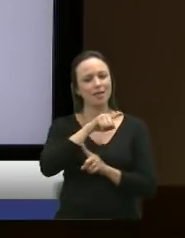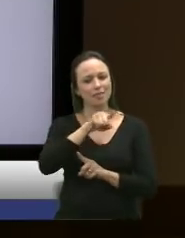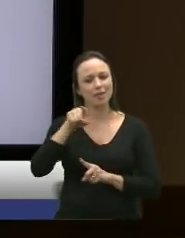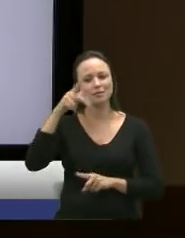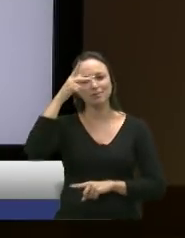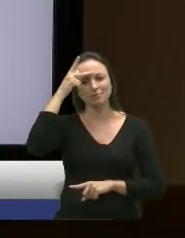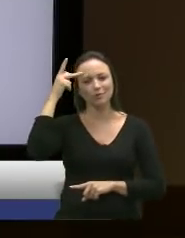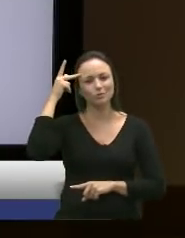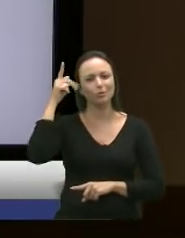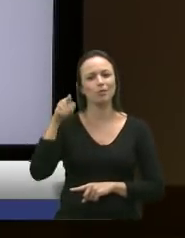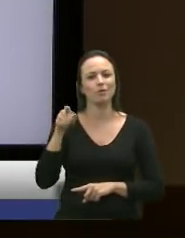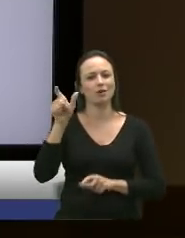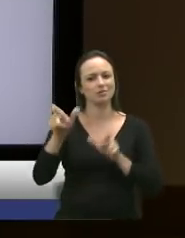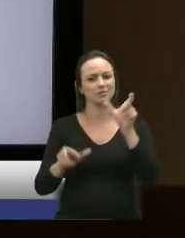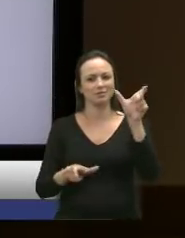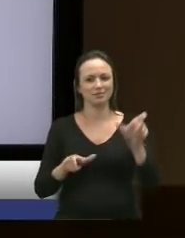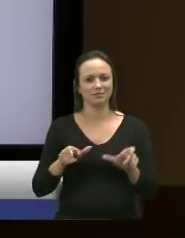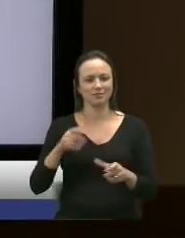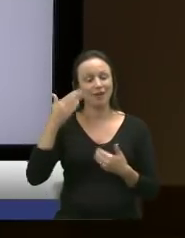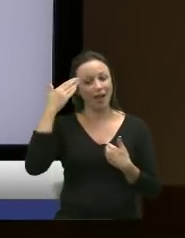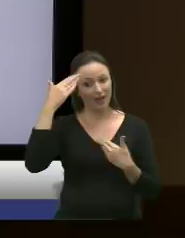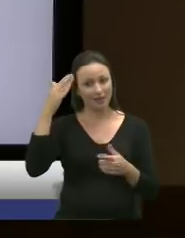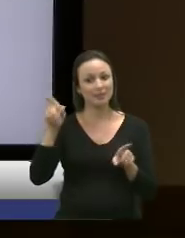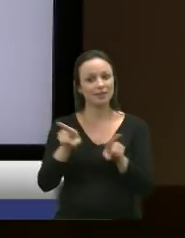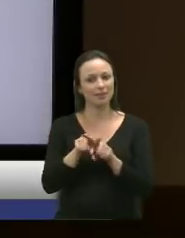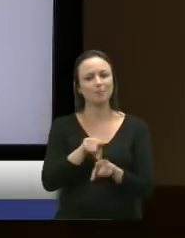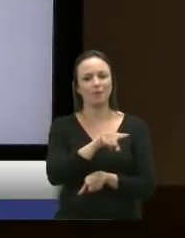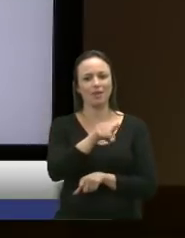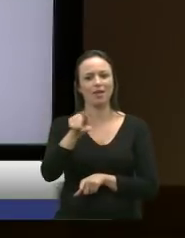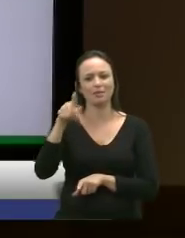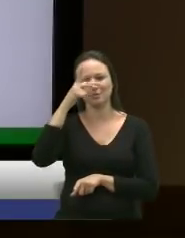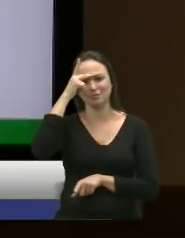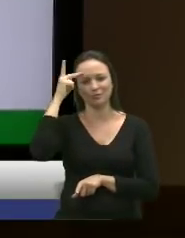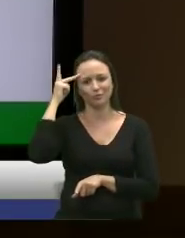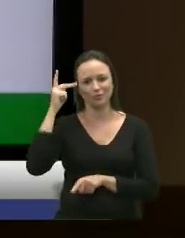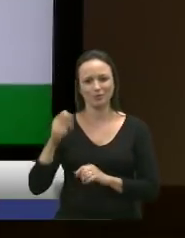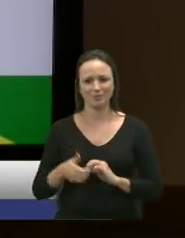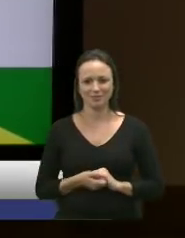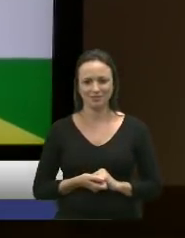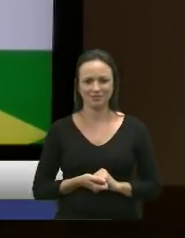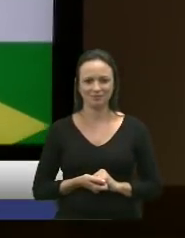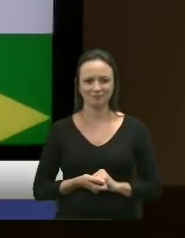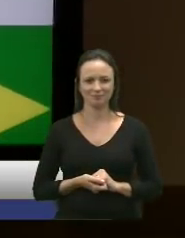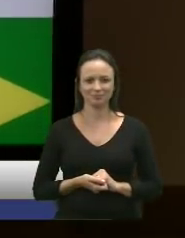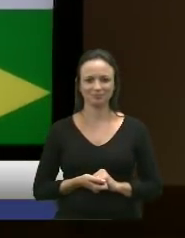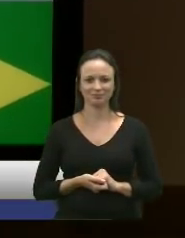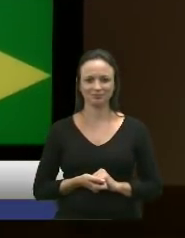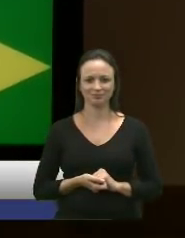Nós deveríamos agradecer mais a eles.